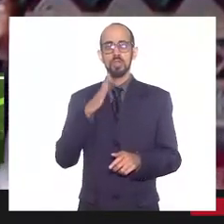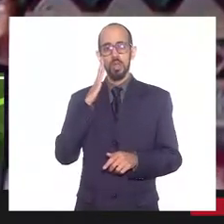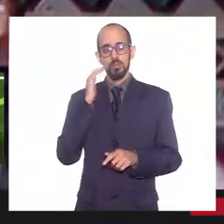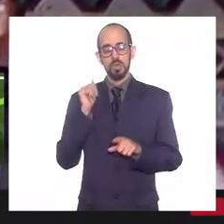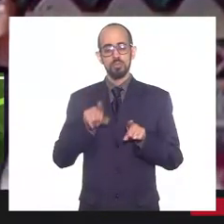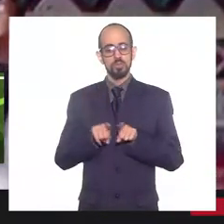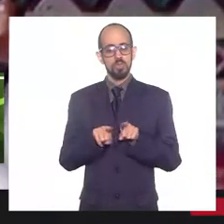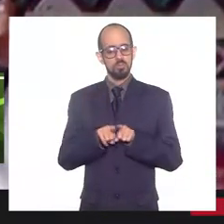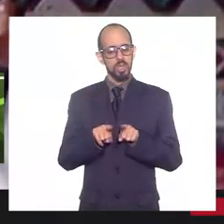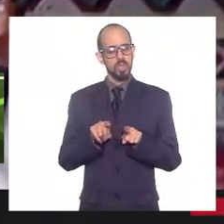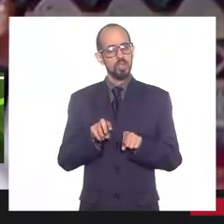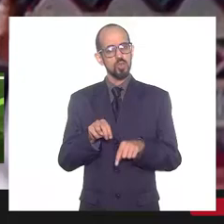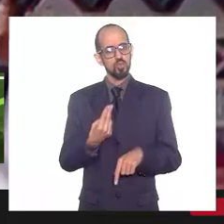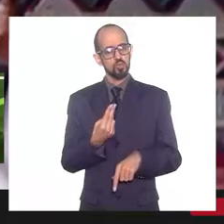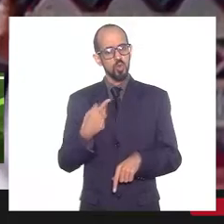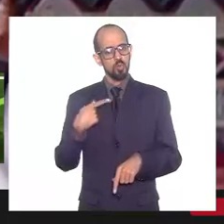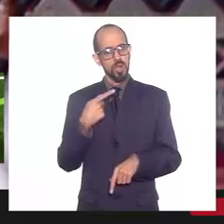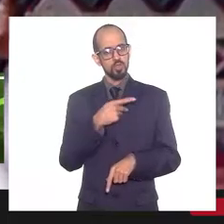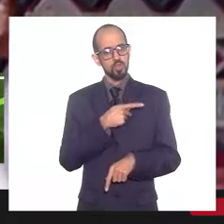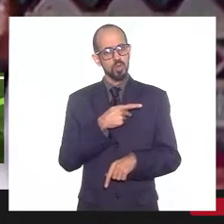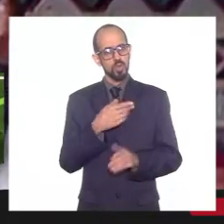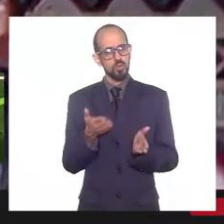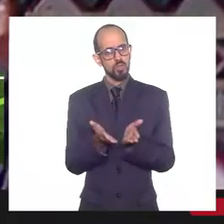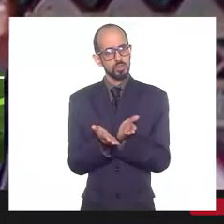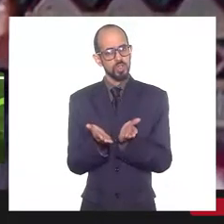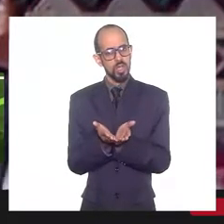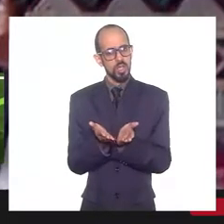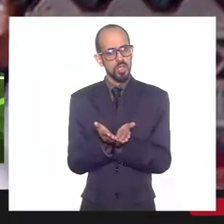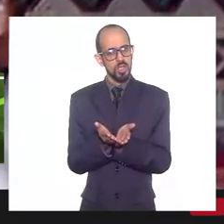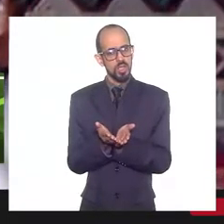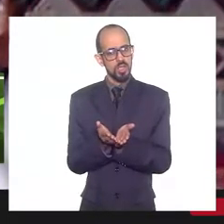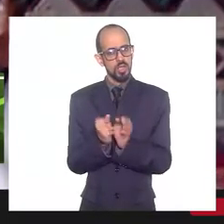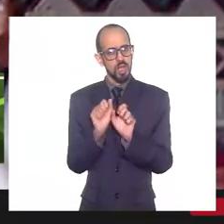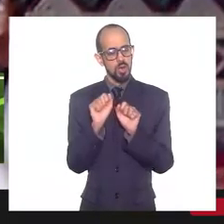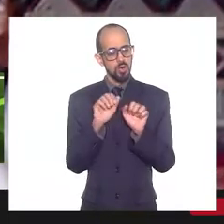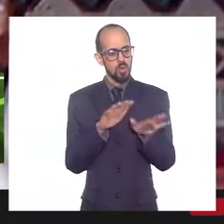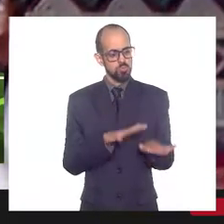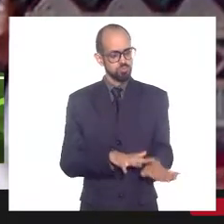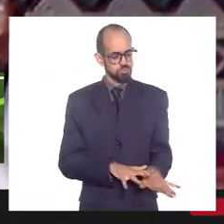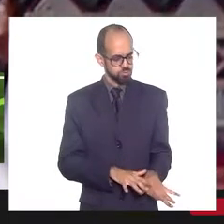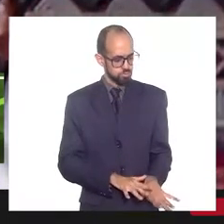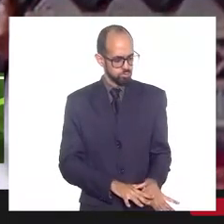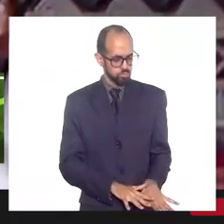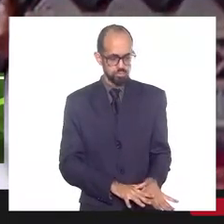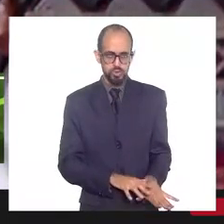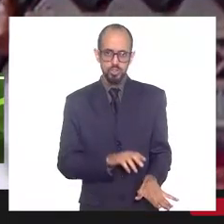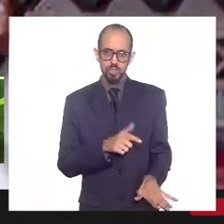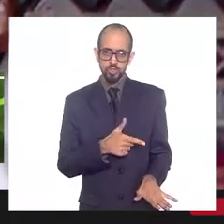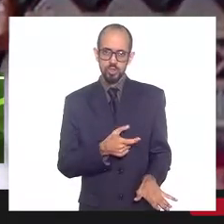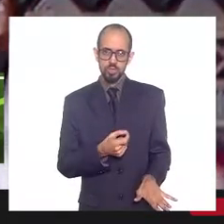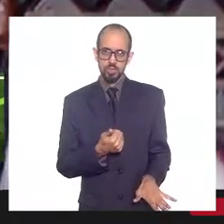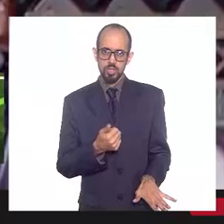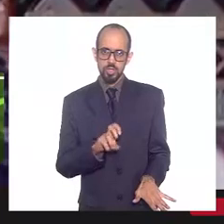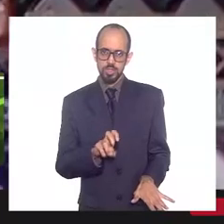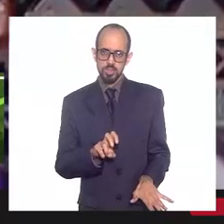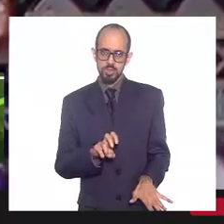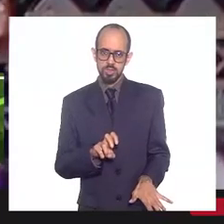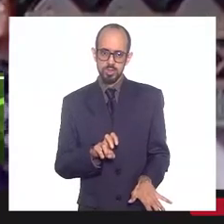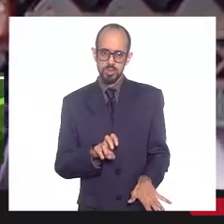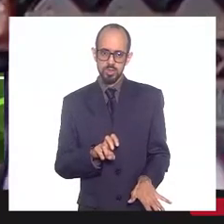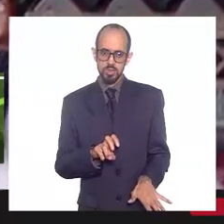que que eu sou pastora evangélica ordenada em 2015 bom então